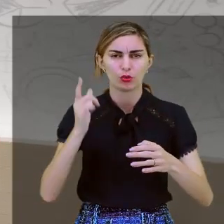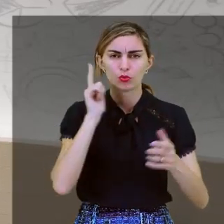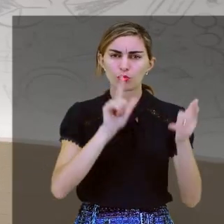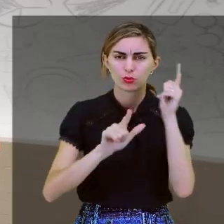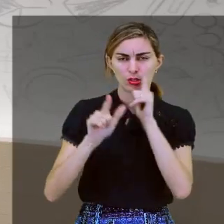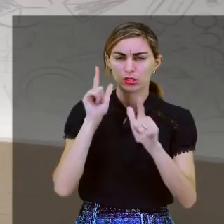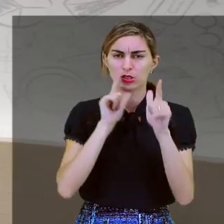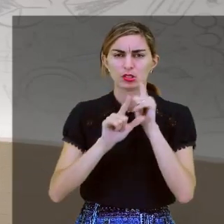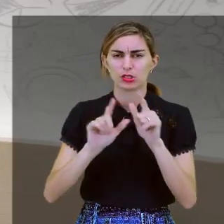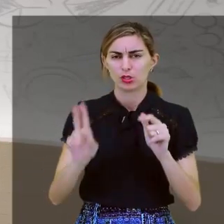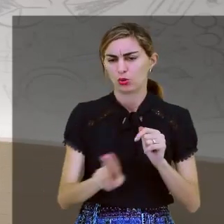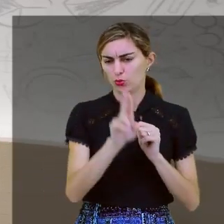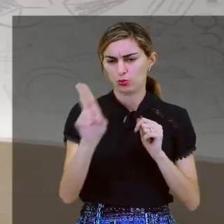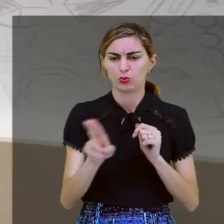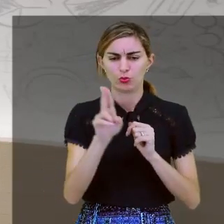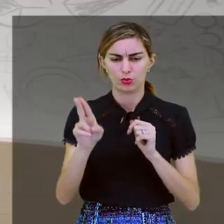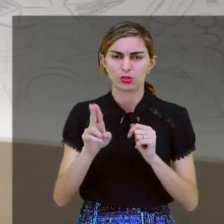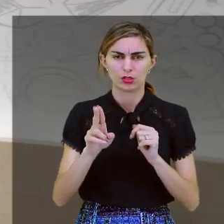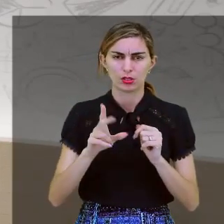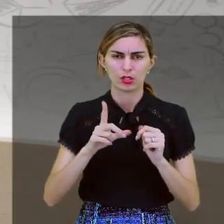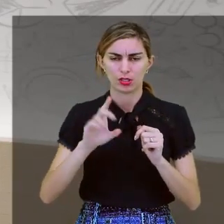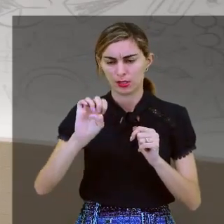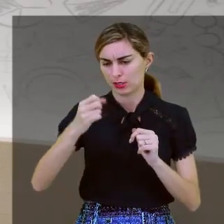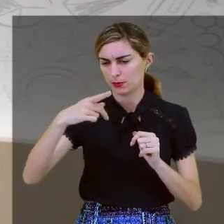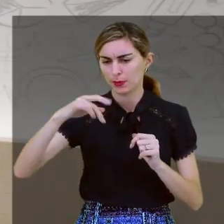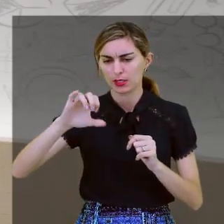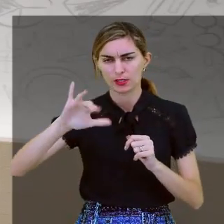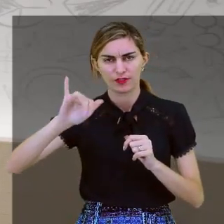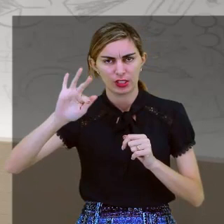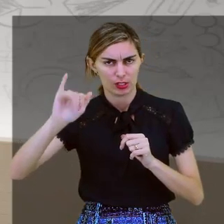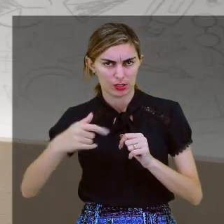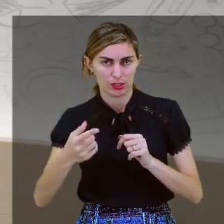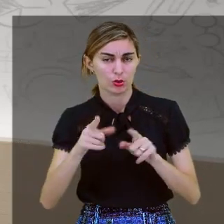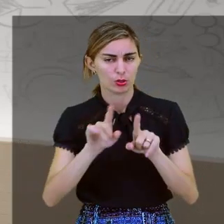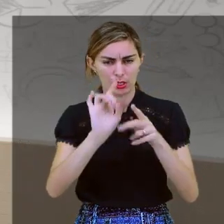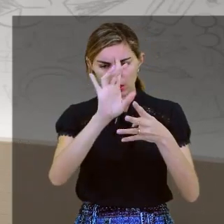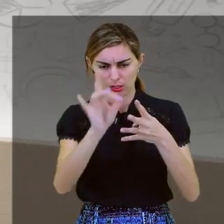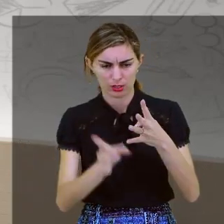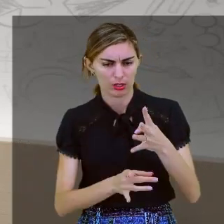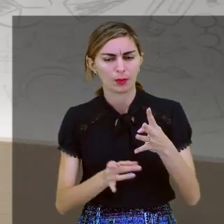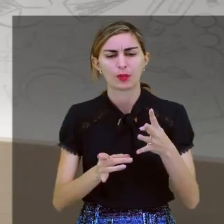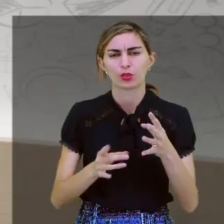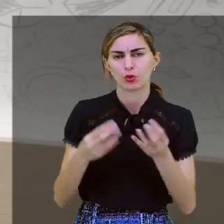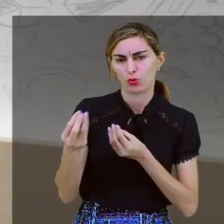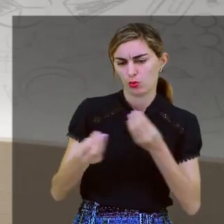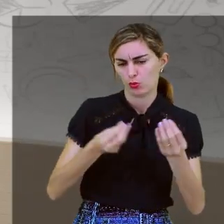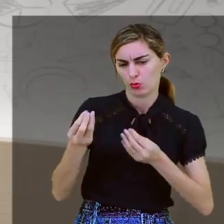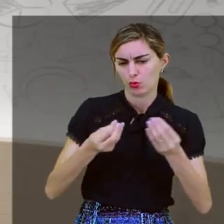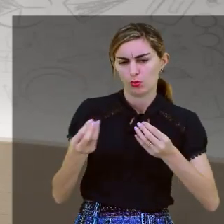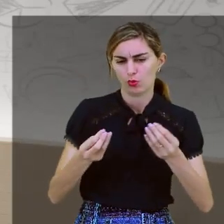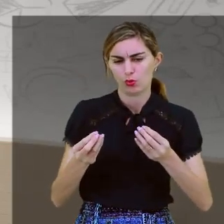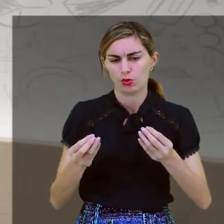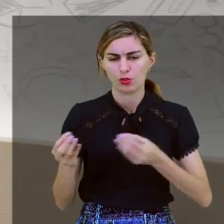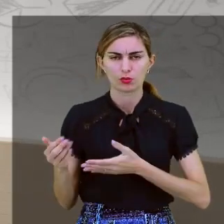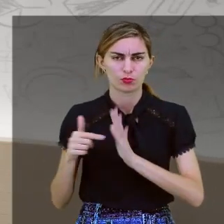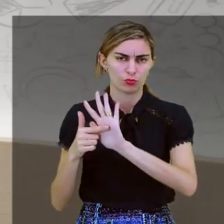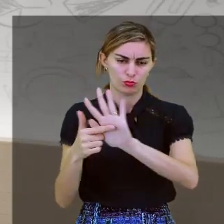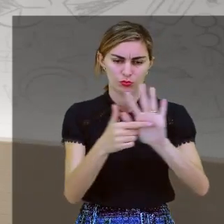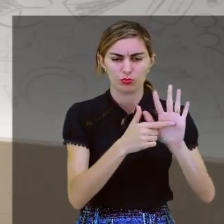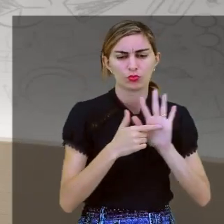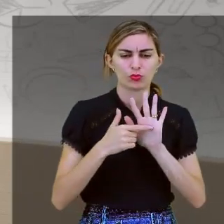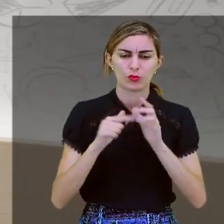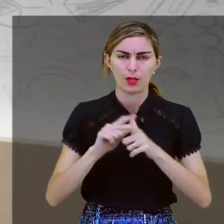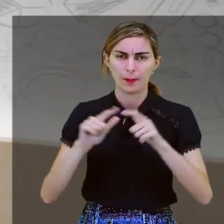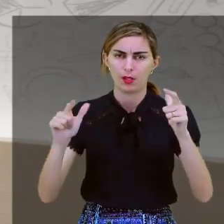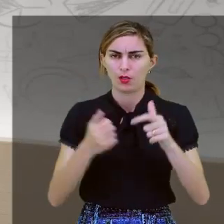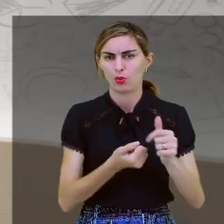consigam ali utilizar tanto a especificação quanto o detalhamento da melhor forma possível, de forma a trazer a